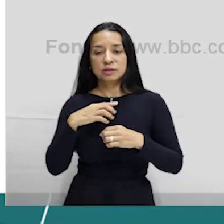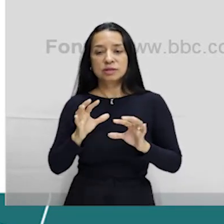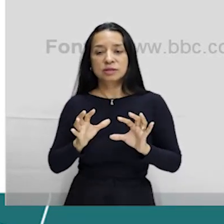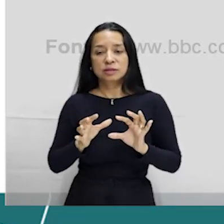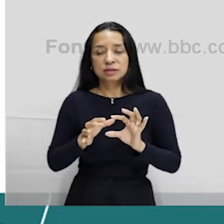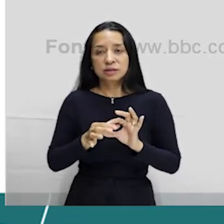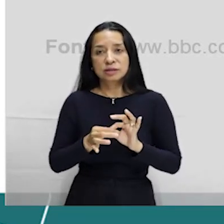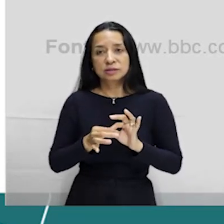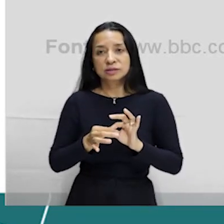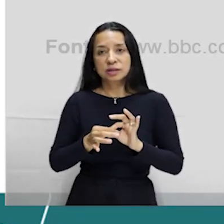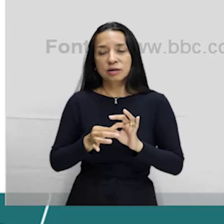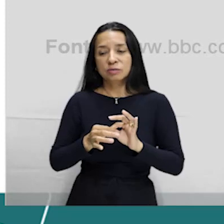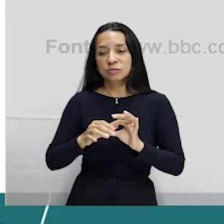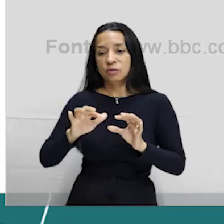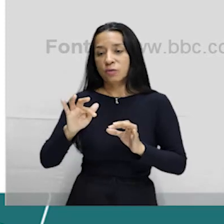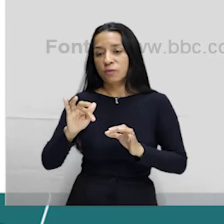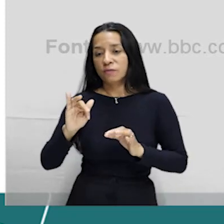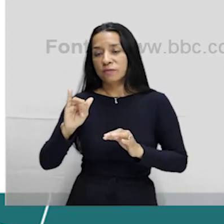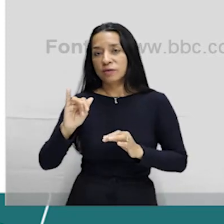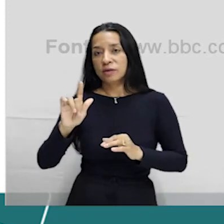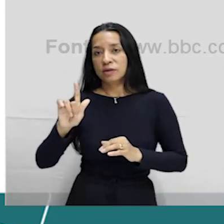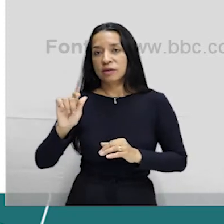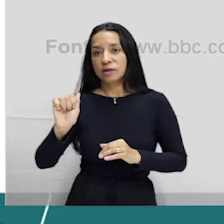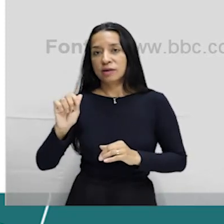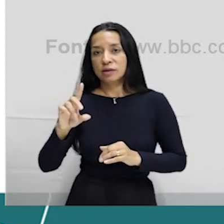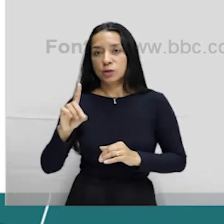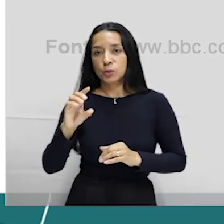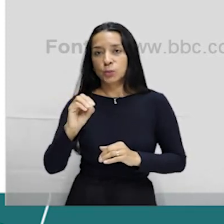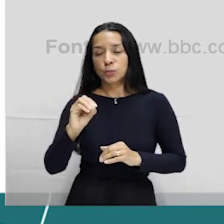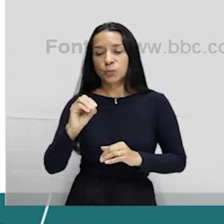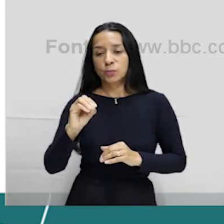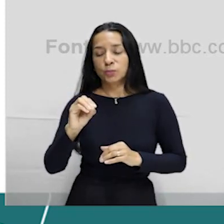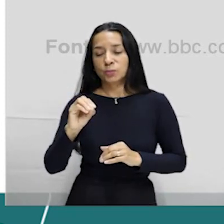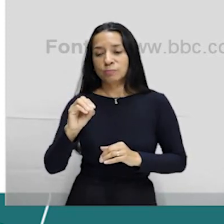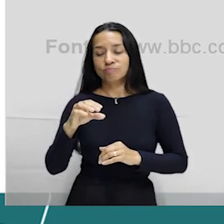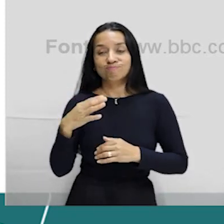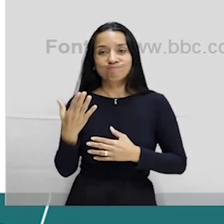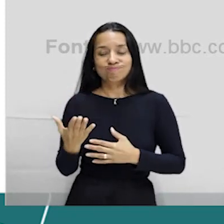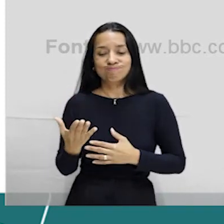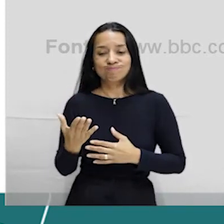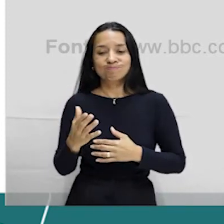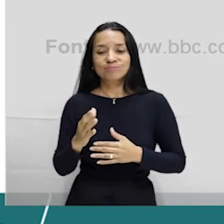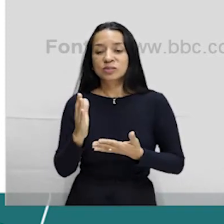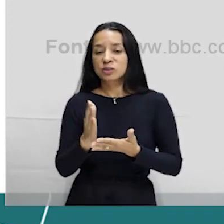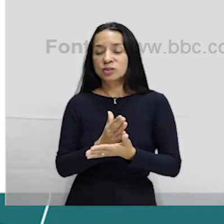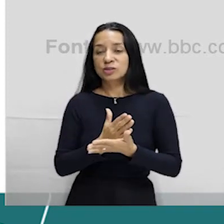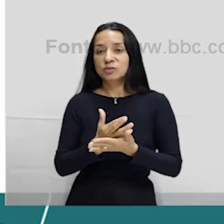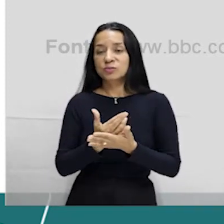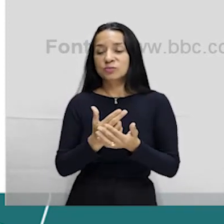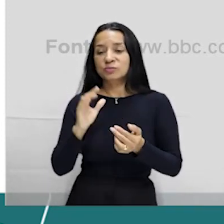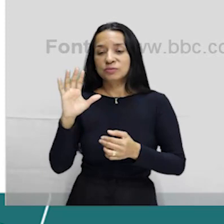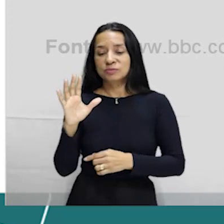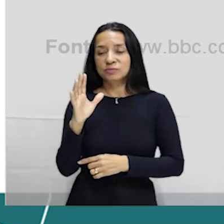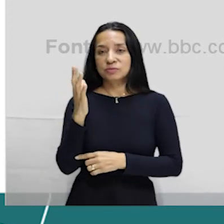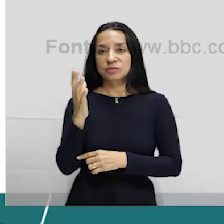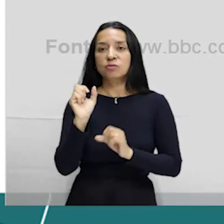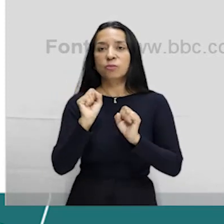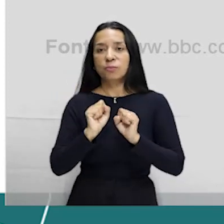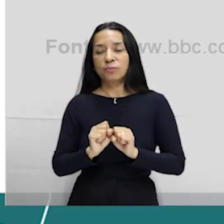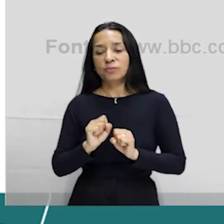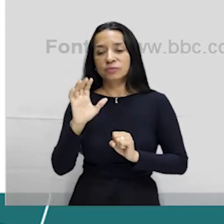ligação entre os seus fígados. Olha que interessante. Então, em alguns casos,